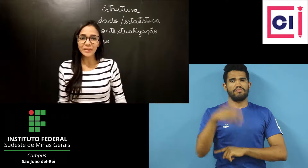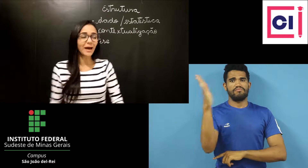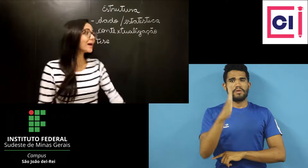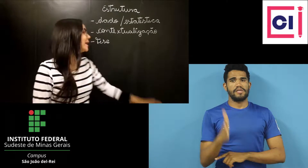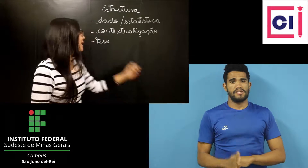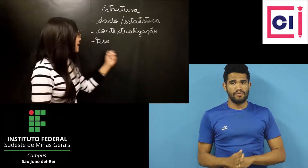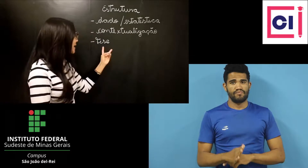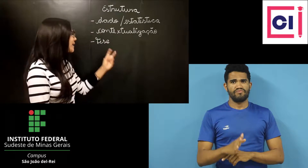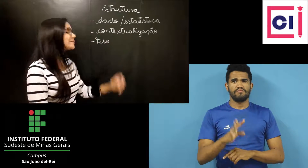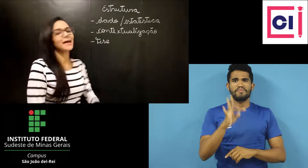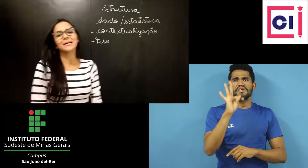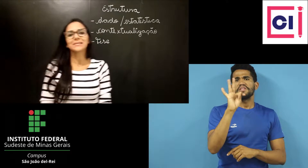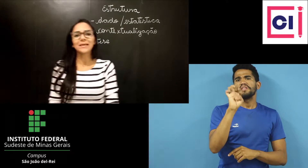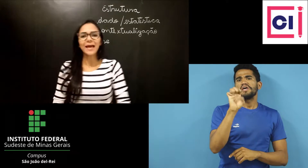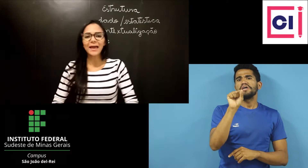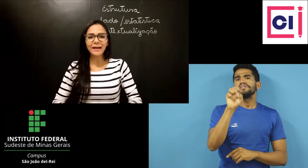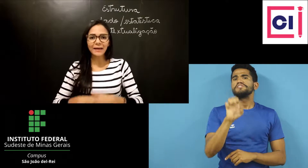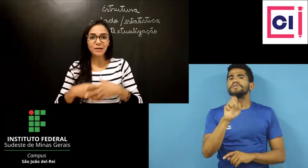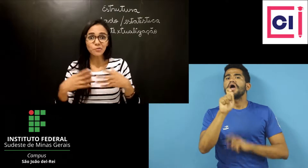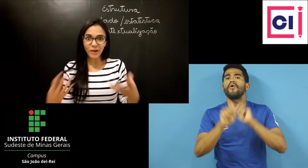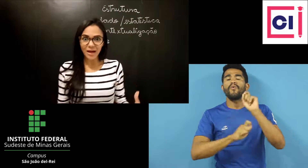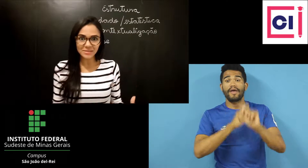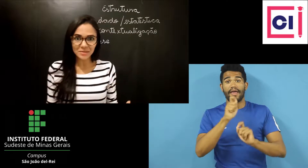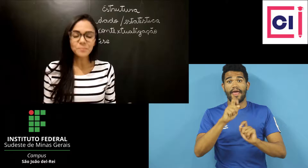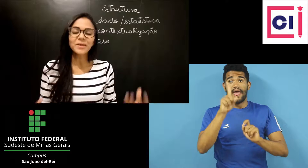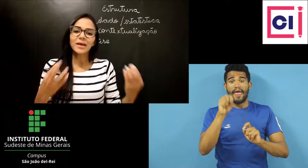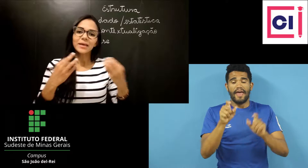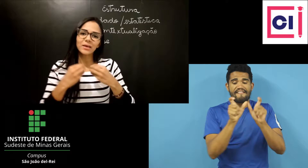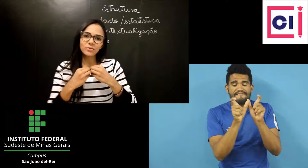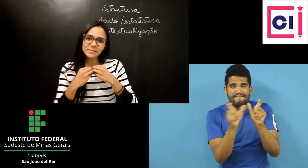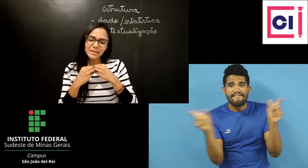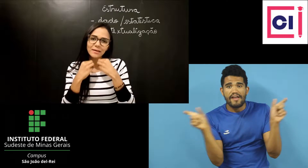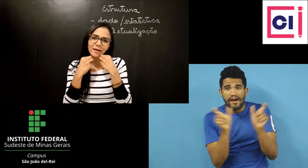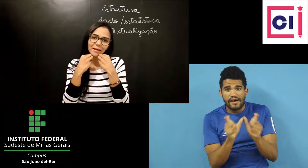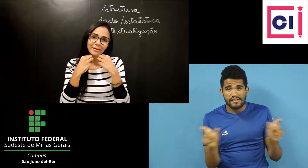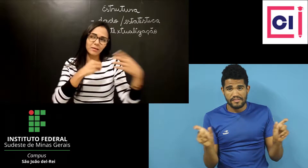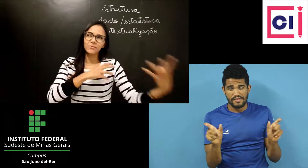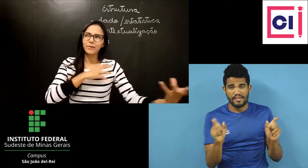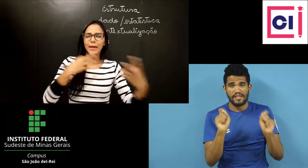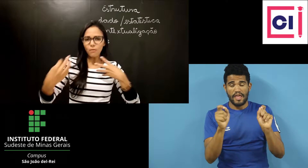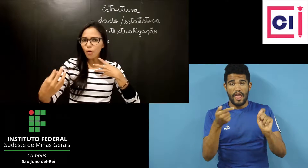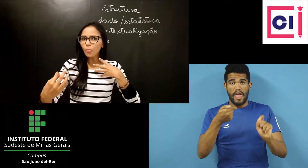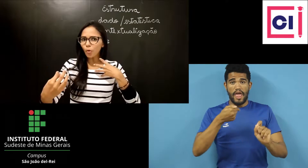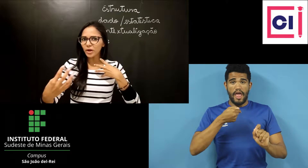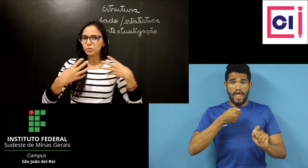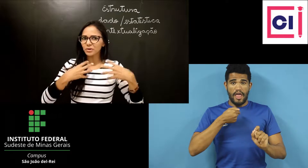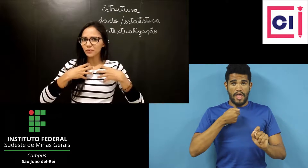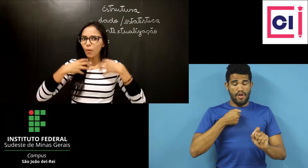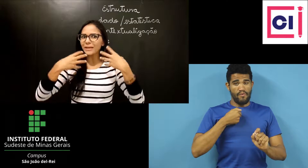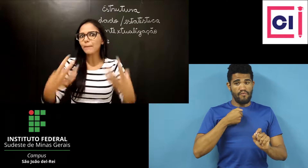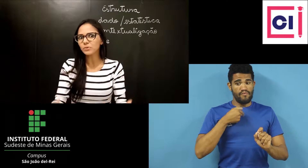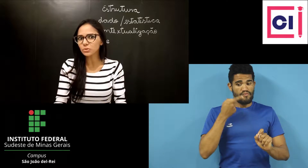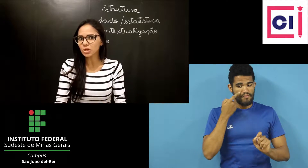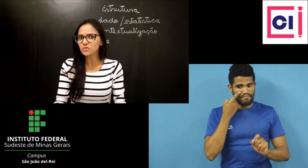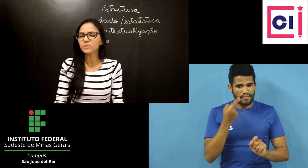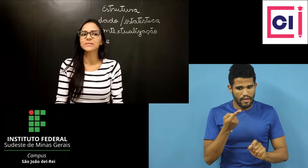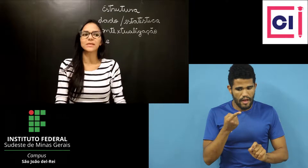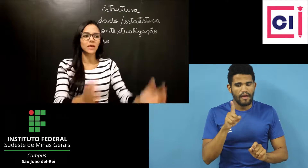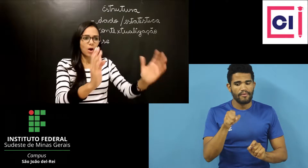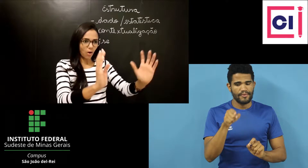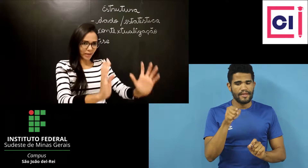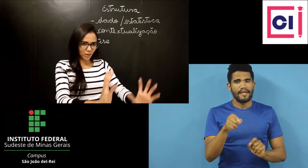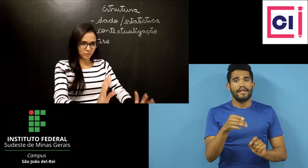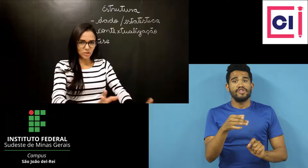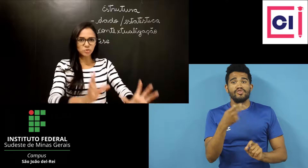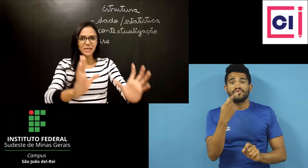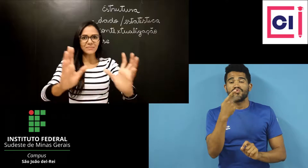brasileiro, tá? E a tese é aquela frase que eu, como corretora, vou olhar para o seu texto e vou